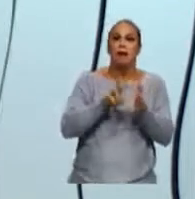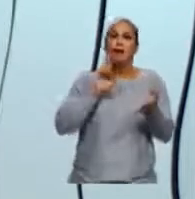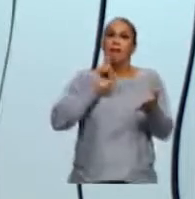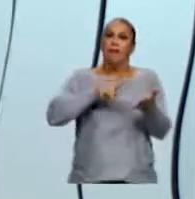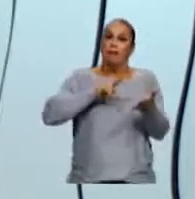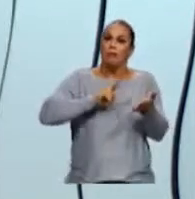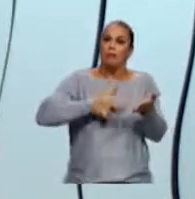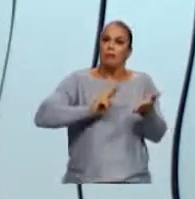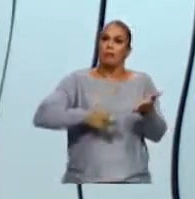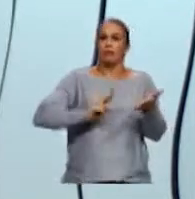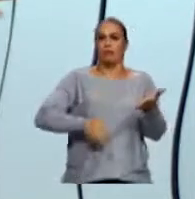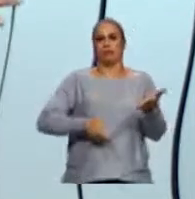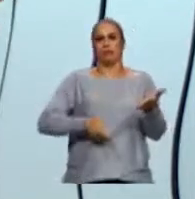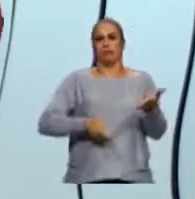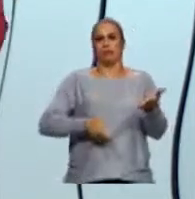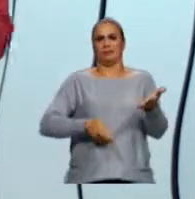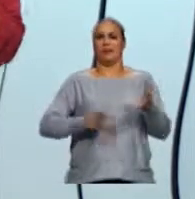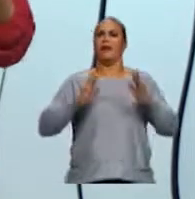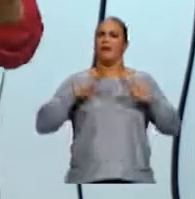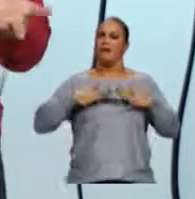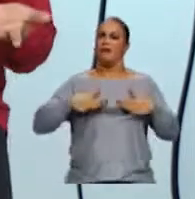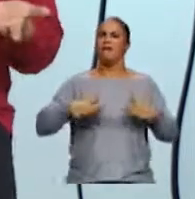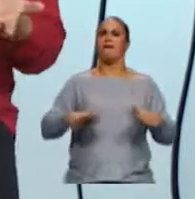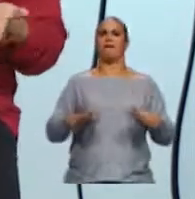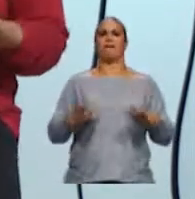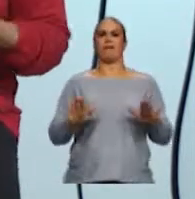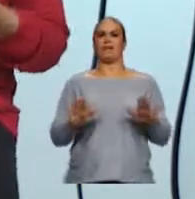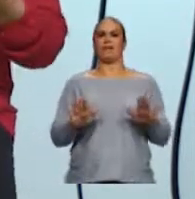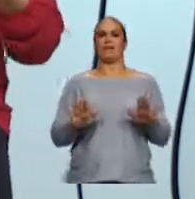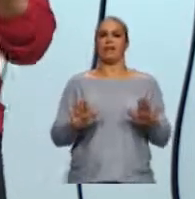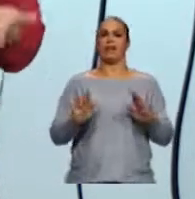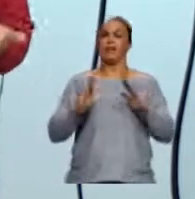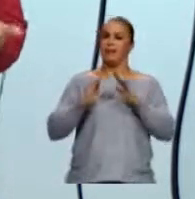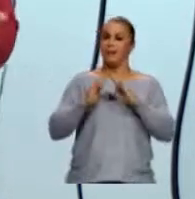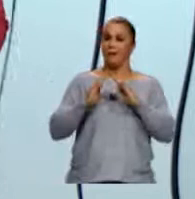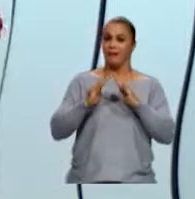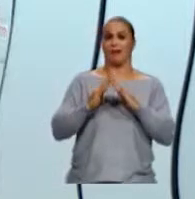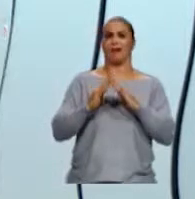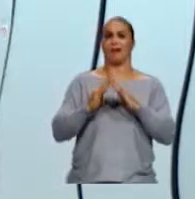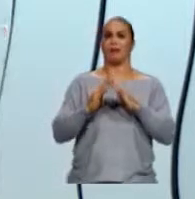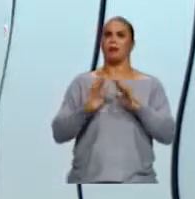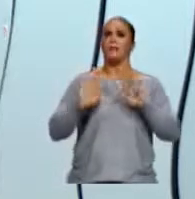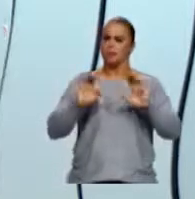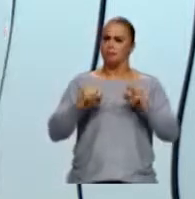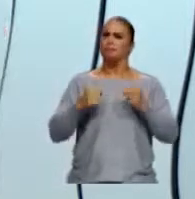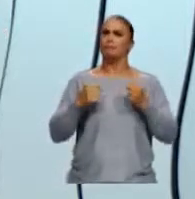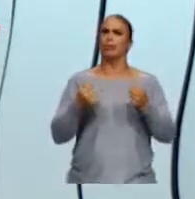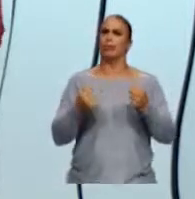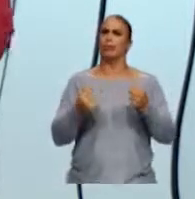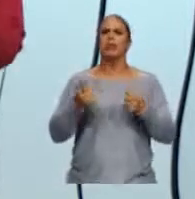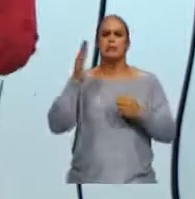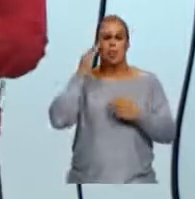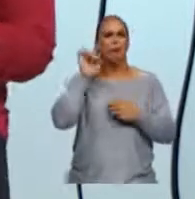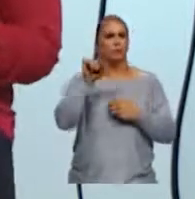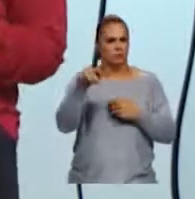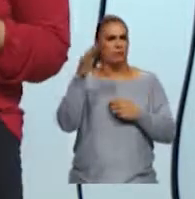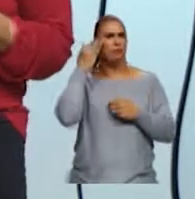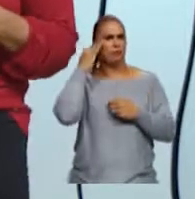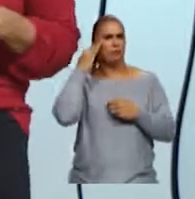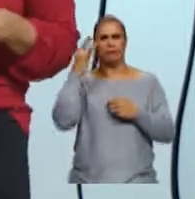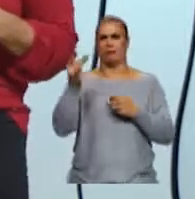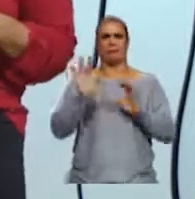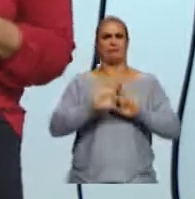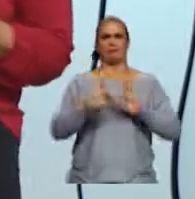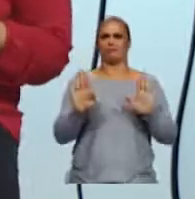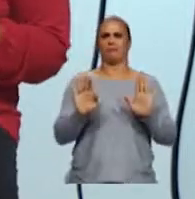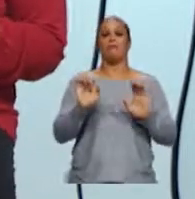uma de uma forma bem cuidadosa, dedicada. Eu sei que você aprendeu, vai ser fácil para responder